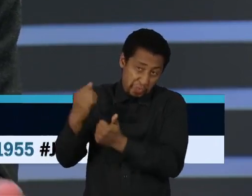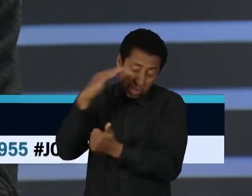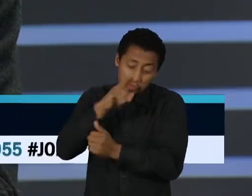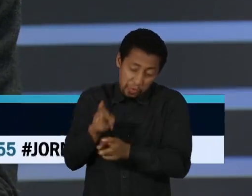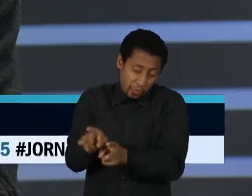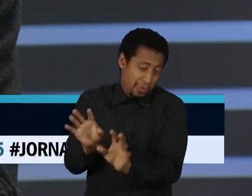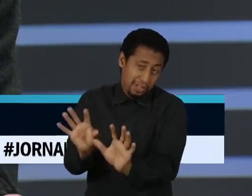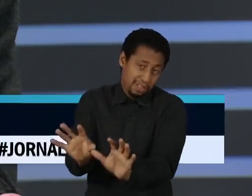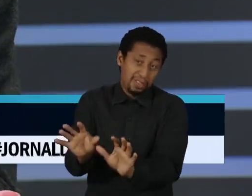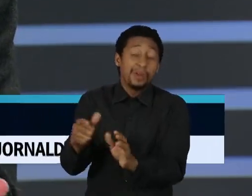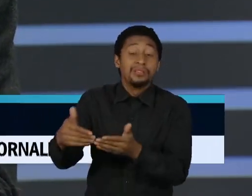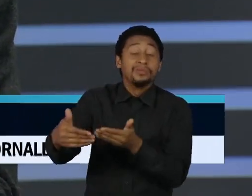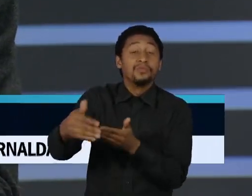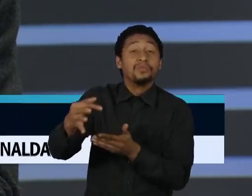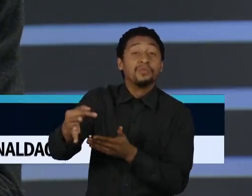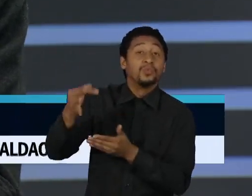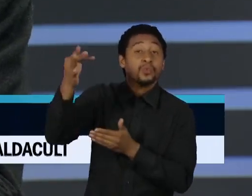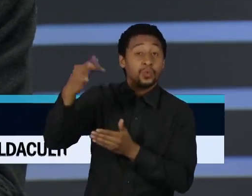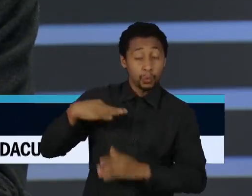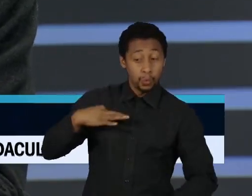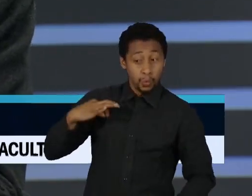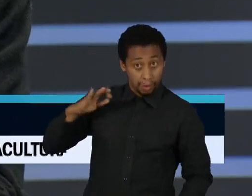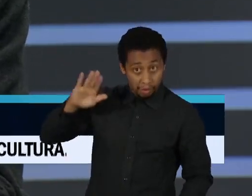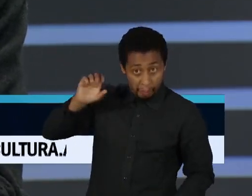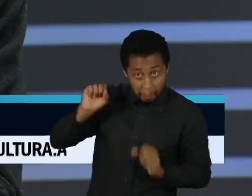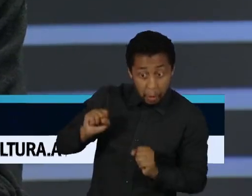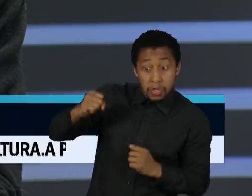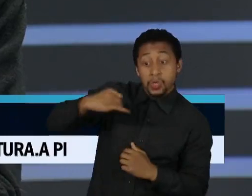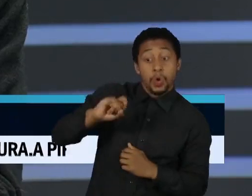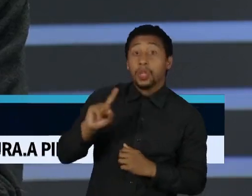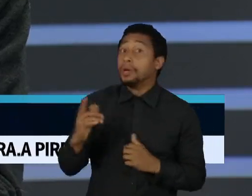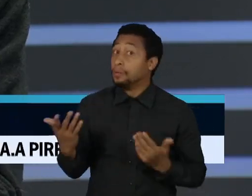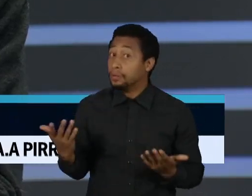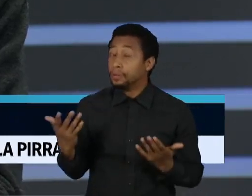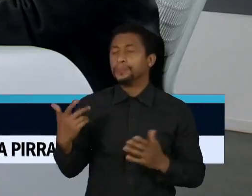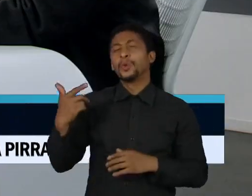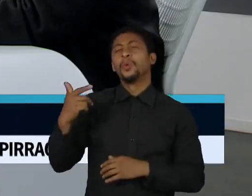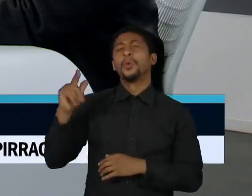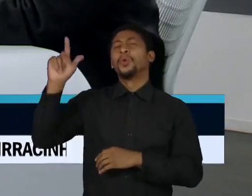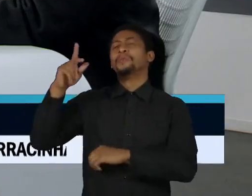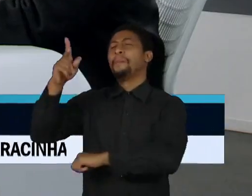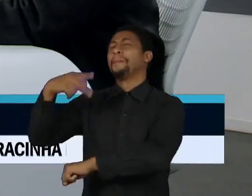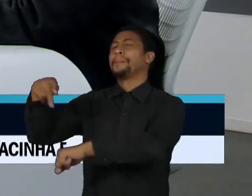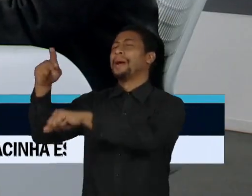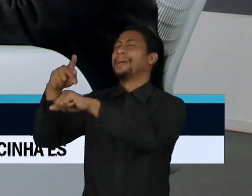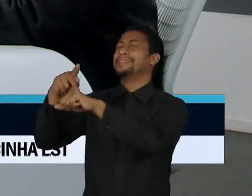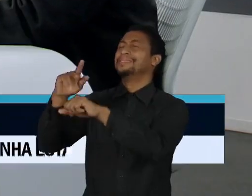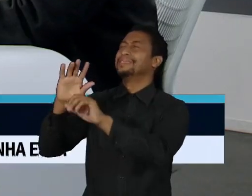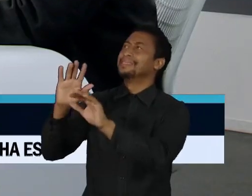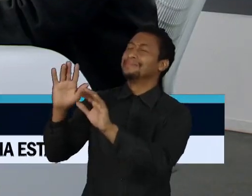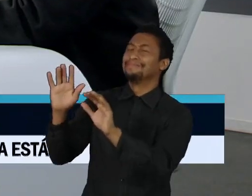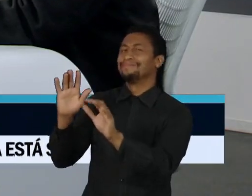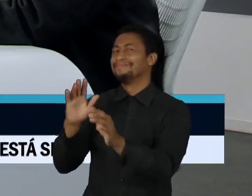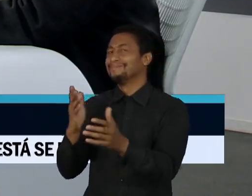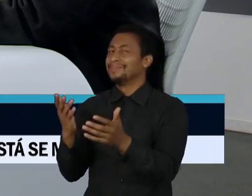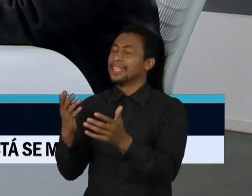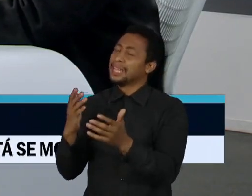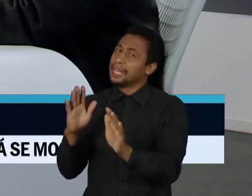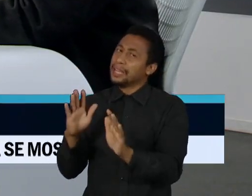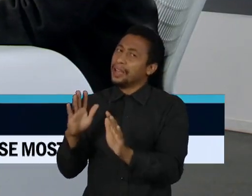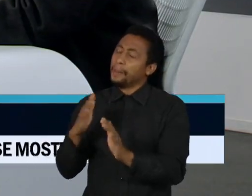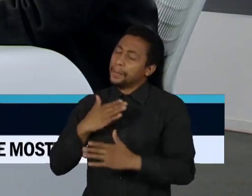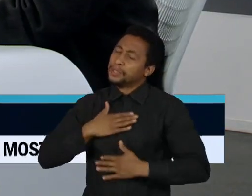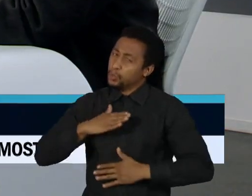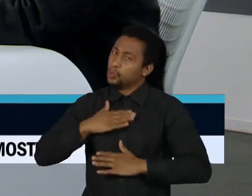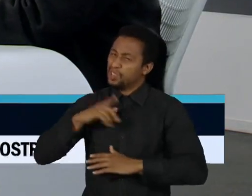vai ser elegível ou não. Fosse em outro país, eu também estaria mais tranquilo quanto à possibilidade de ele, de fato, ser